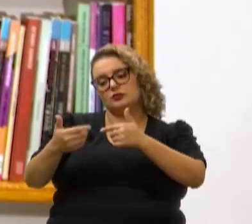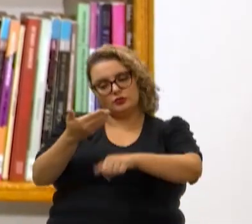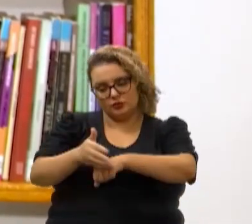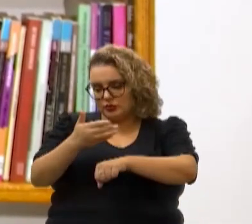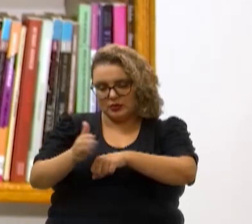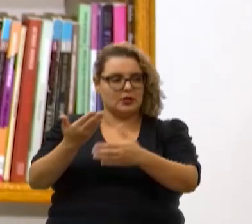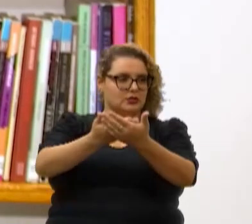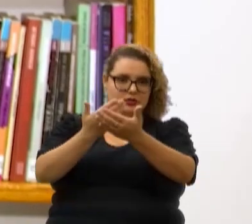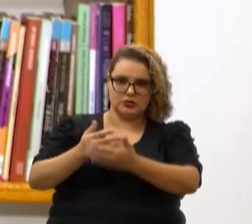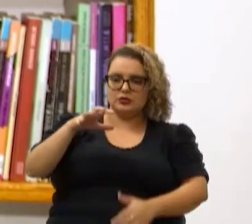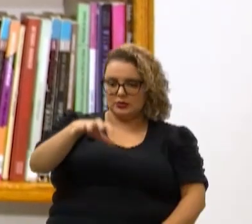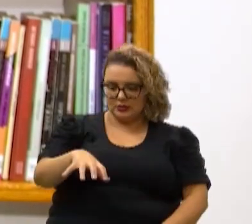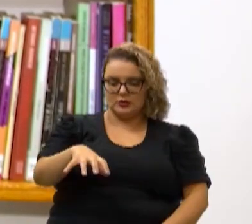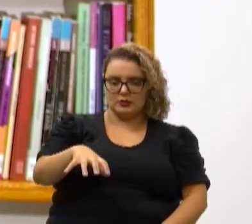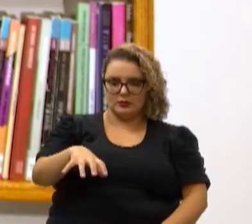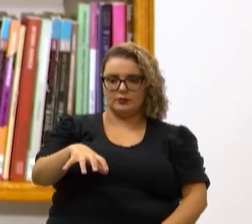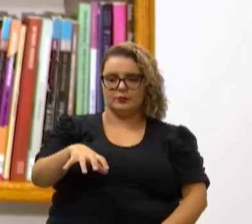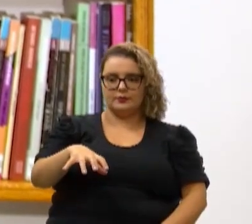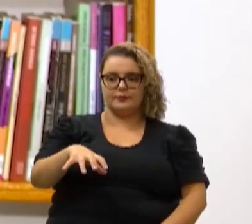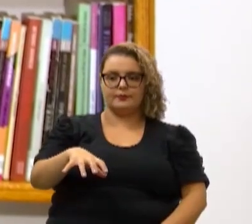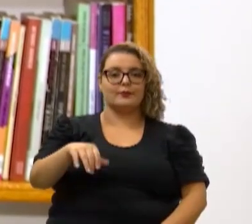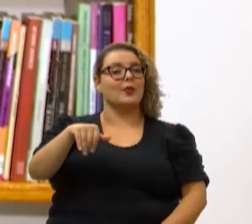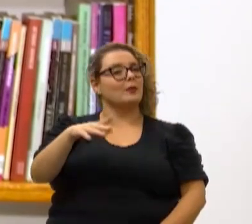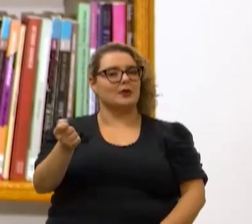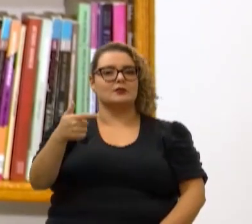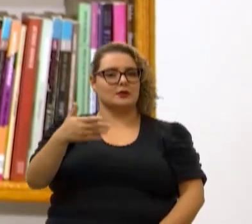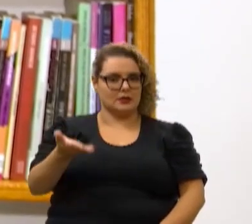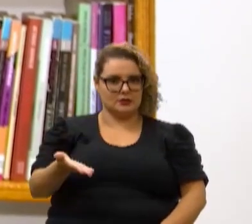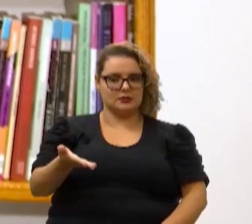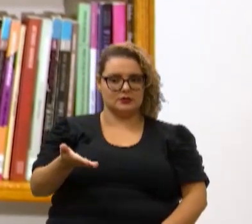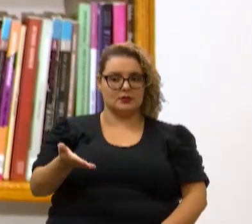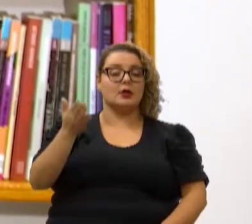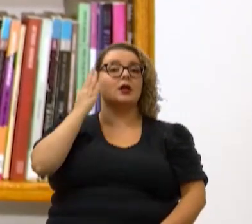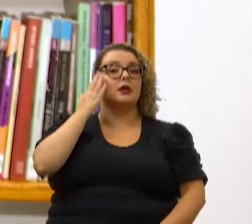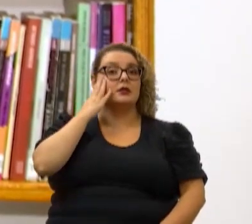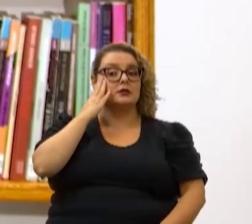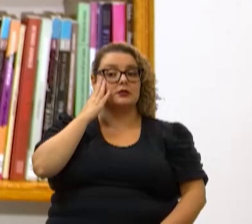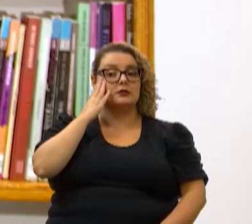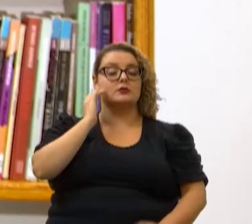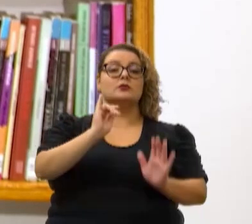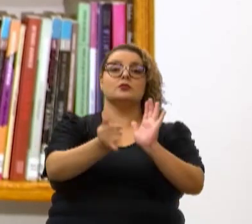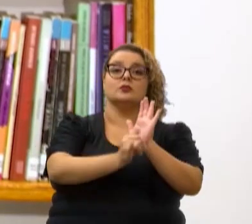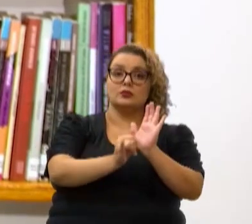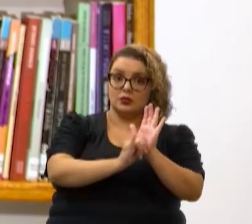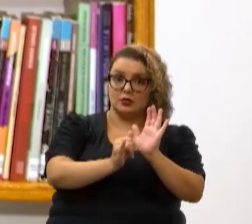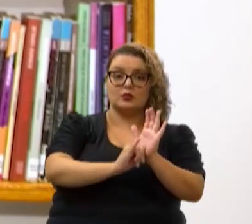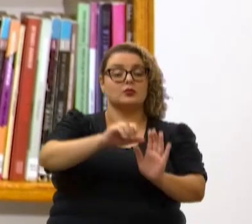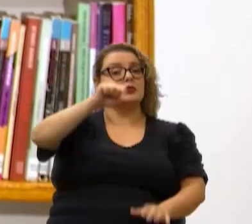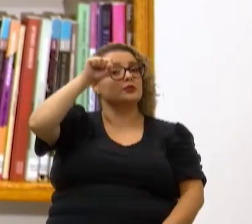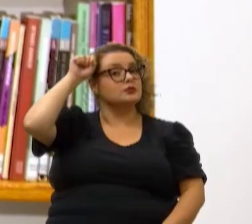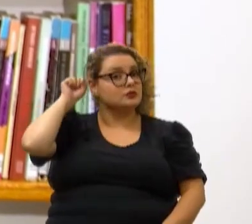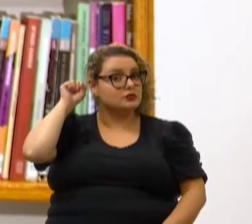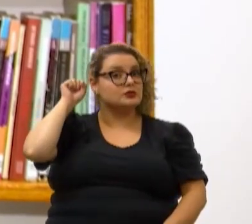de treinos, de estudo que você tem sobre ela. Só que mais do que isso, entender também o edital do